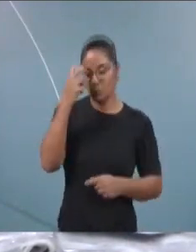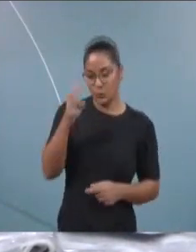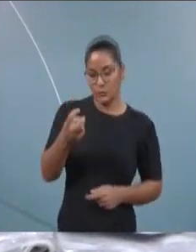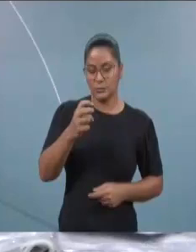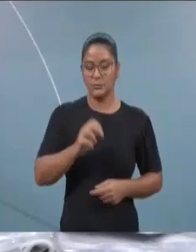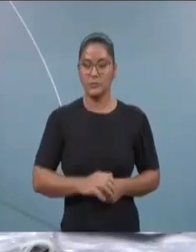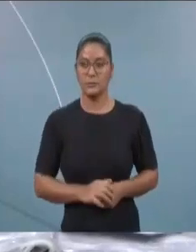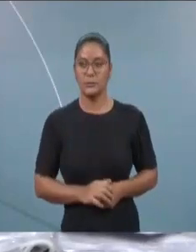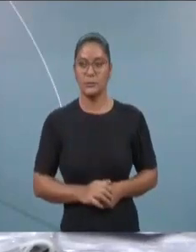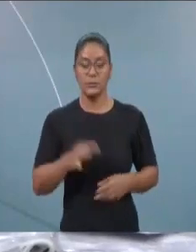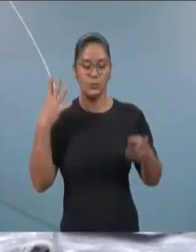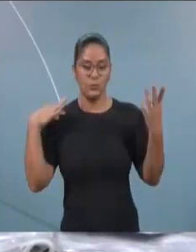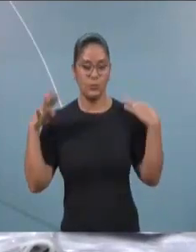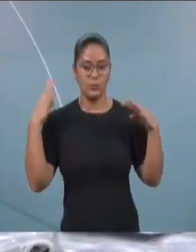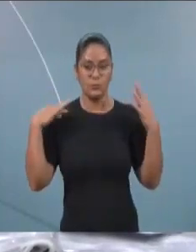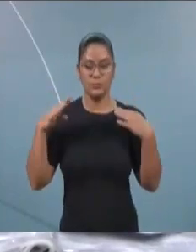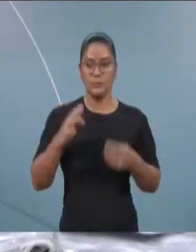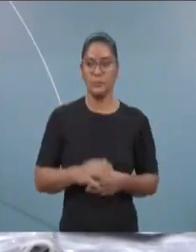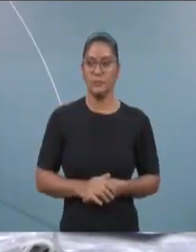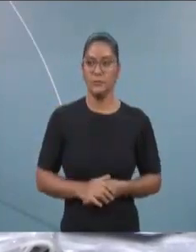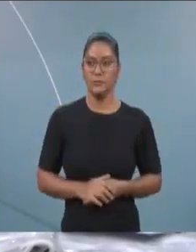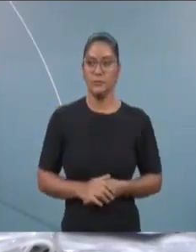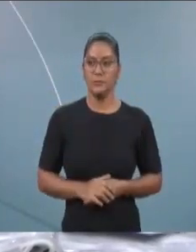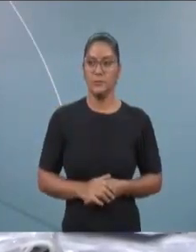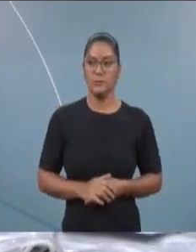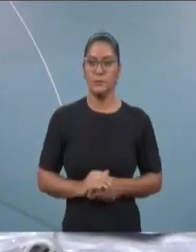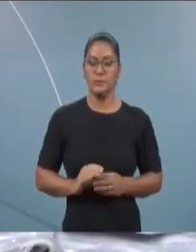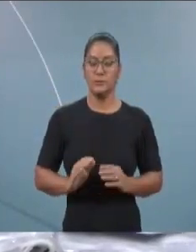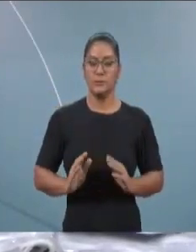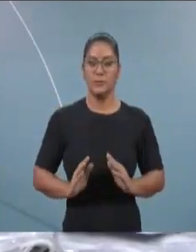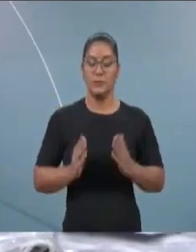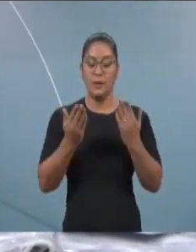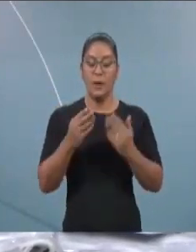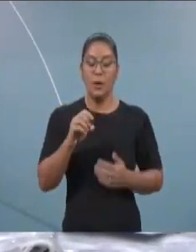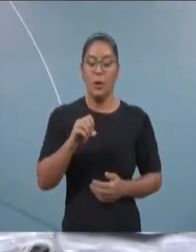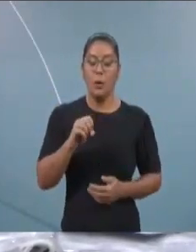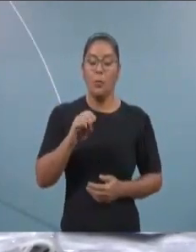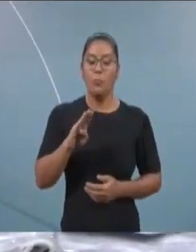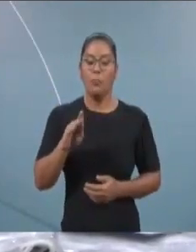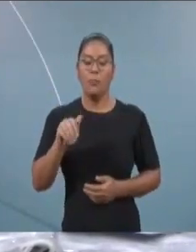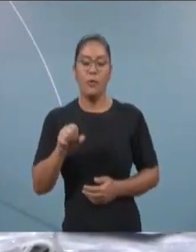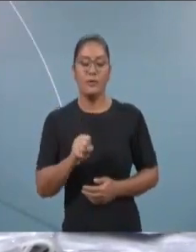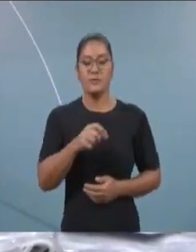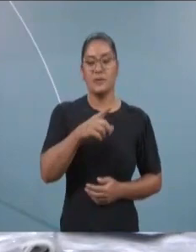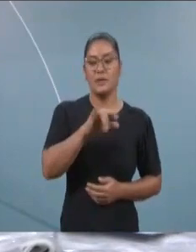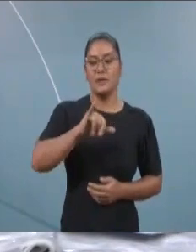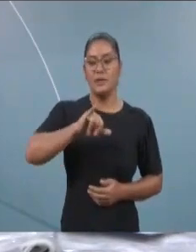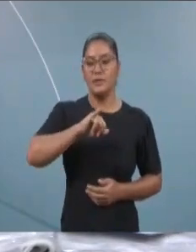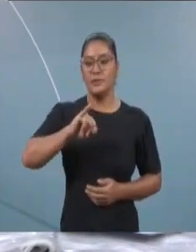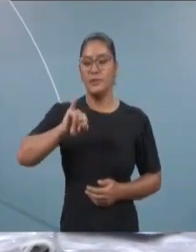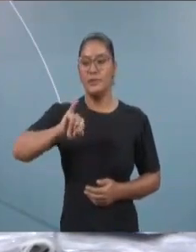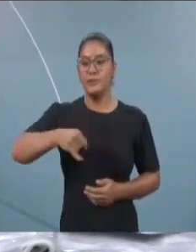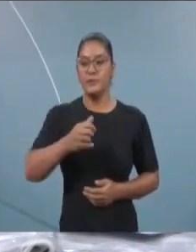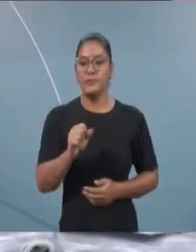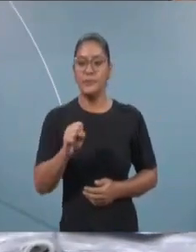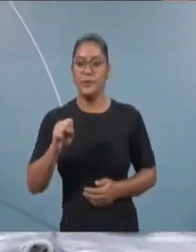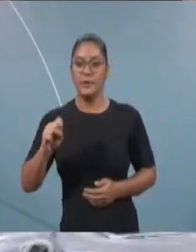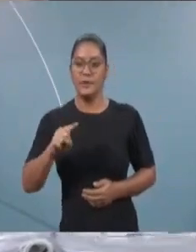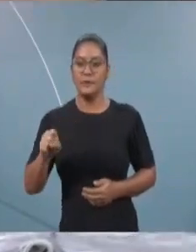material turístico e de e de festa Boss e Jazz neste estado